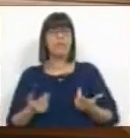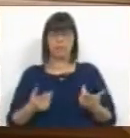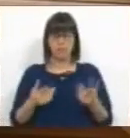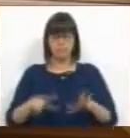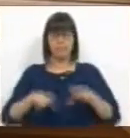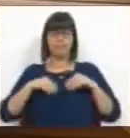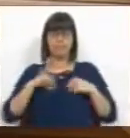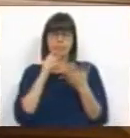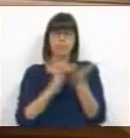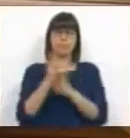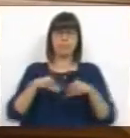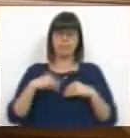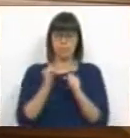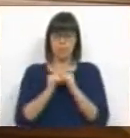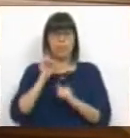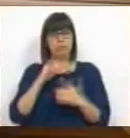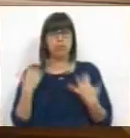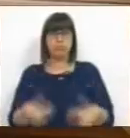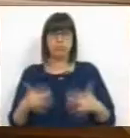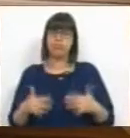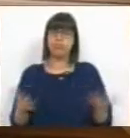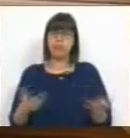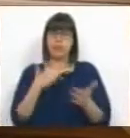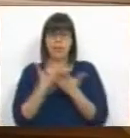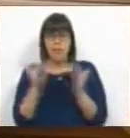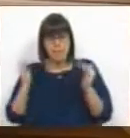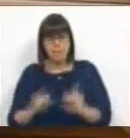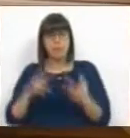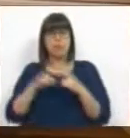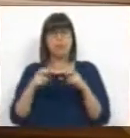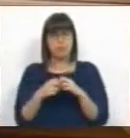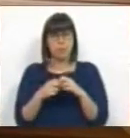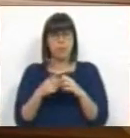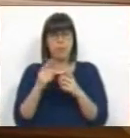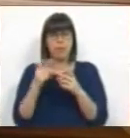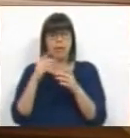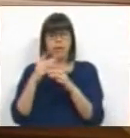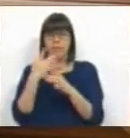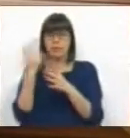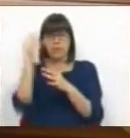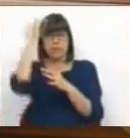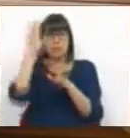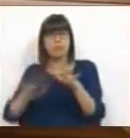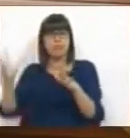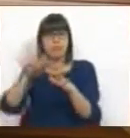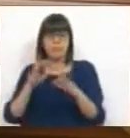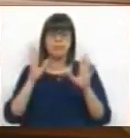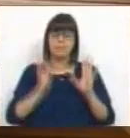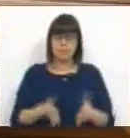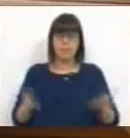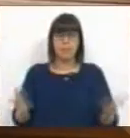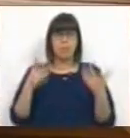têm-se assumido e continuam a assumir um papel determinante para amortecer o problema das assimetrias regionais. E, portanto,